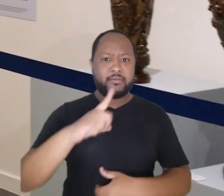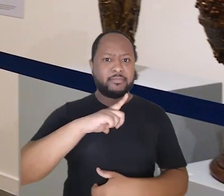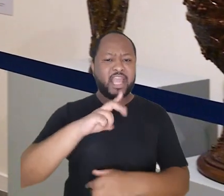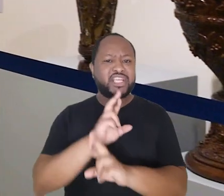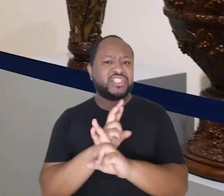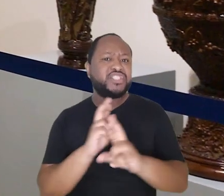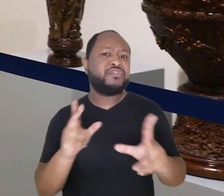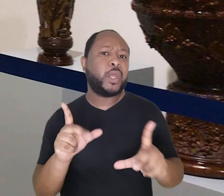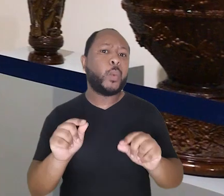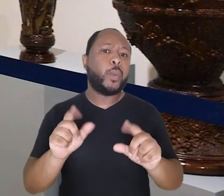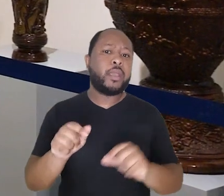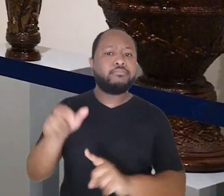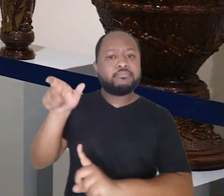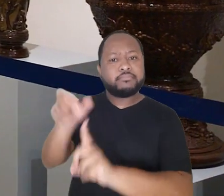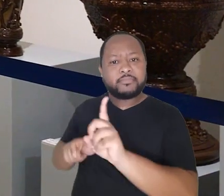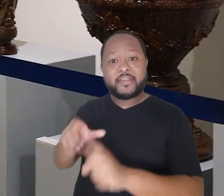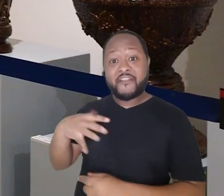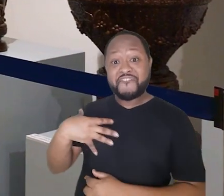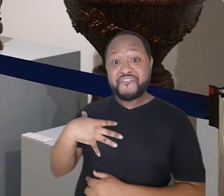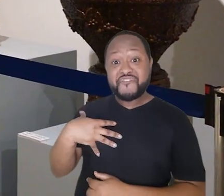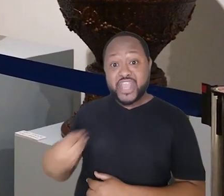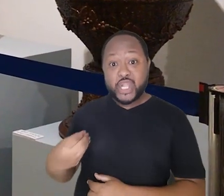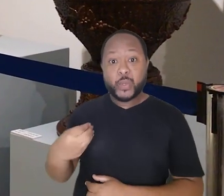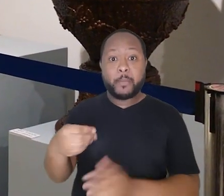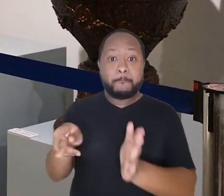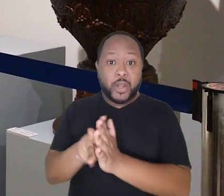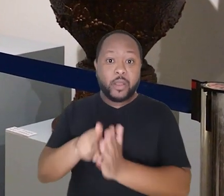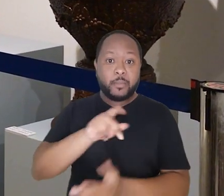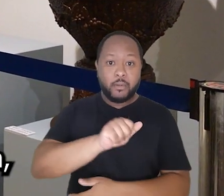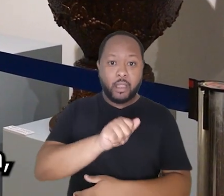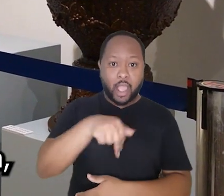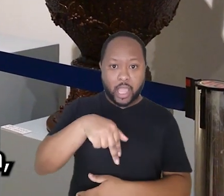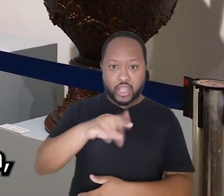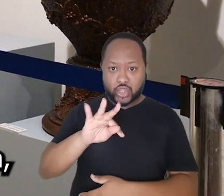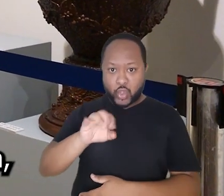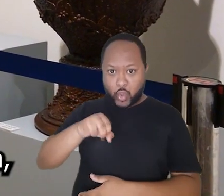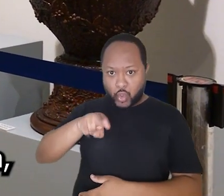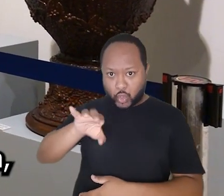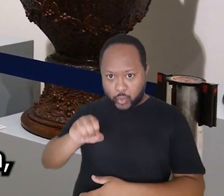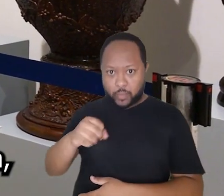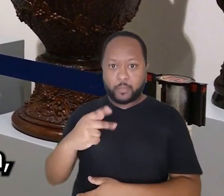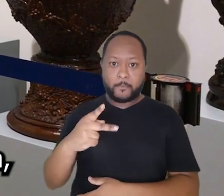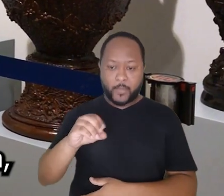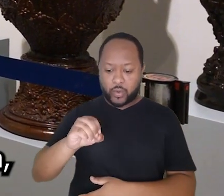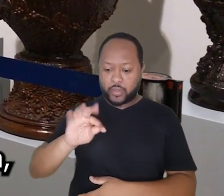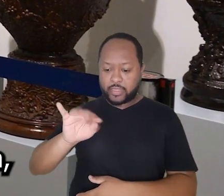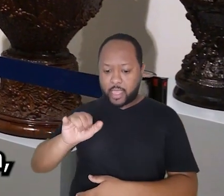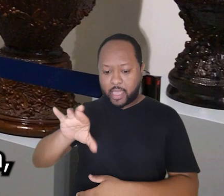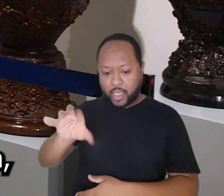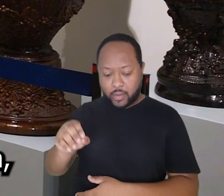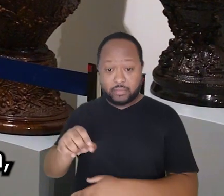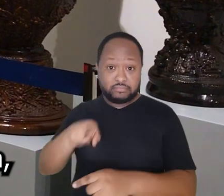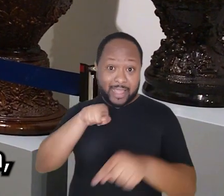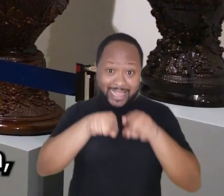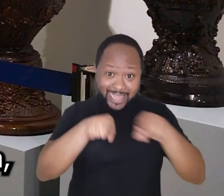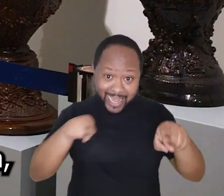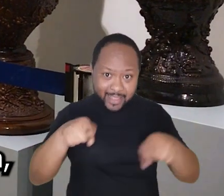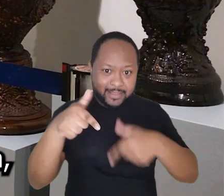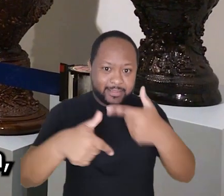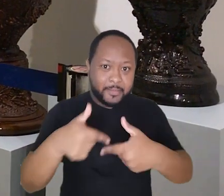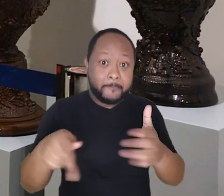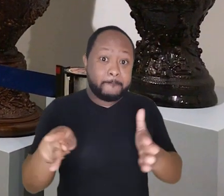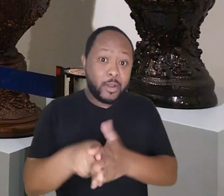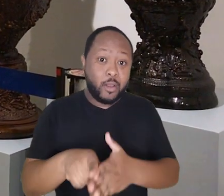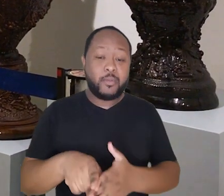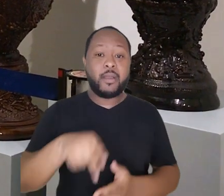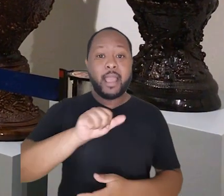trabalhos do filho do Antônio Poteiro. Esse aqui é o senhor Américo, fazendo uma produção de potes em